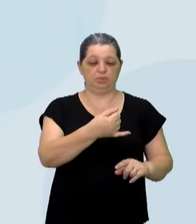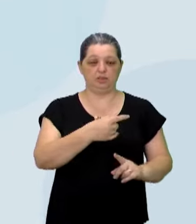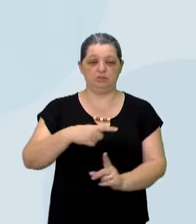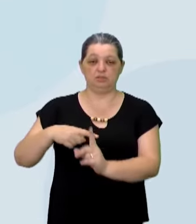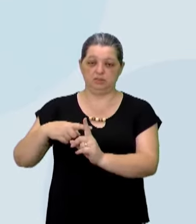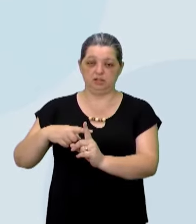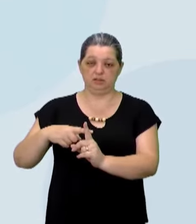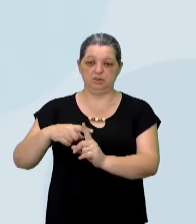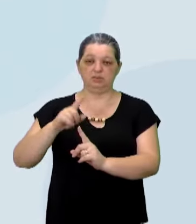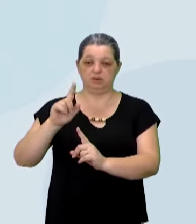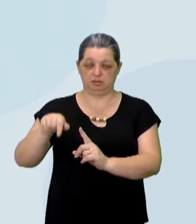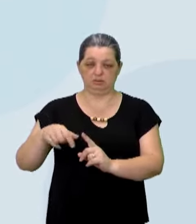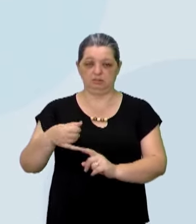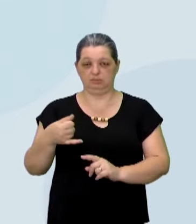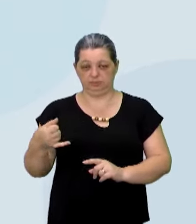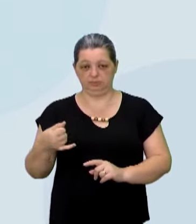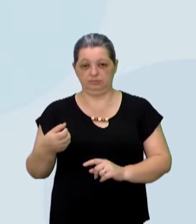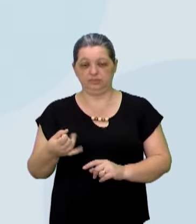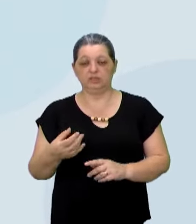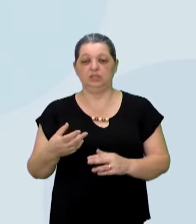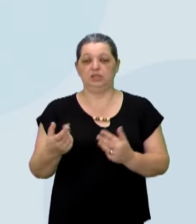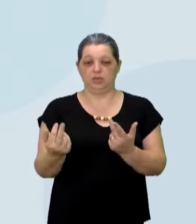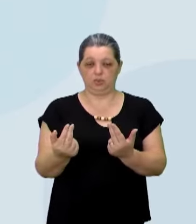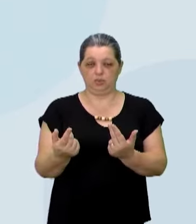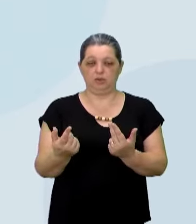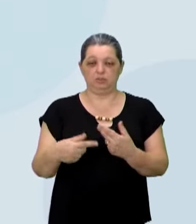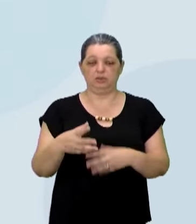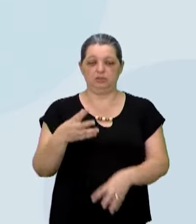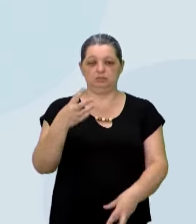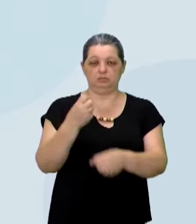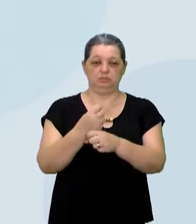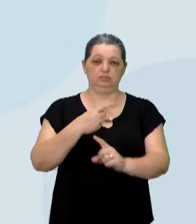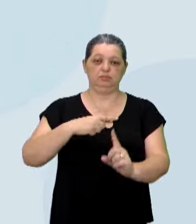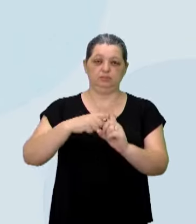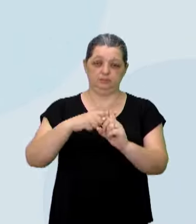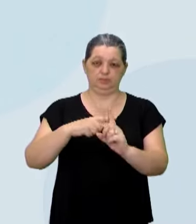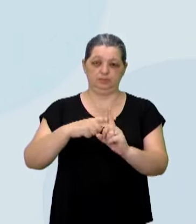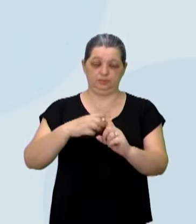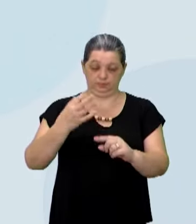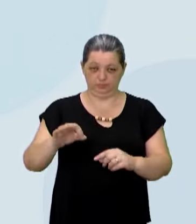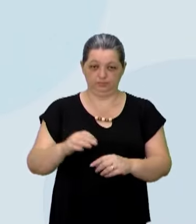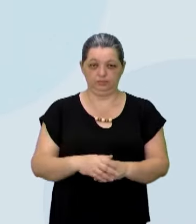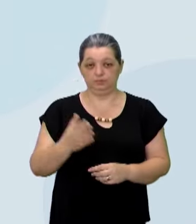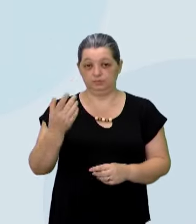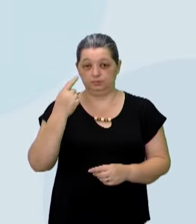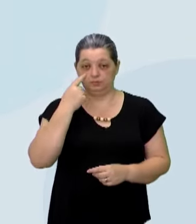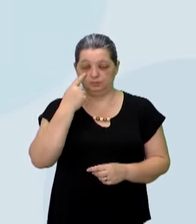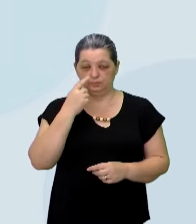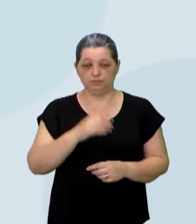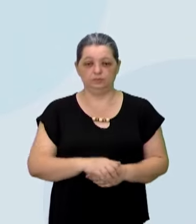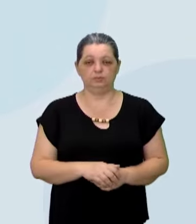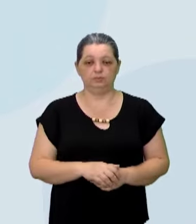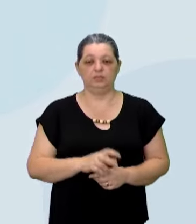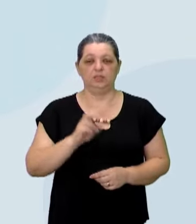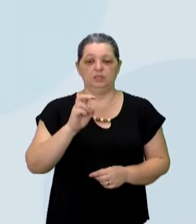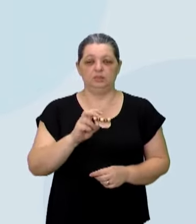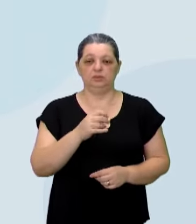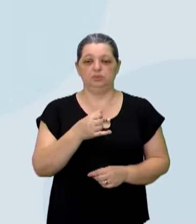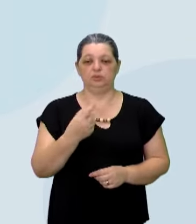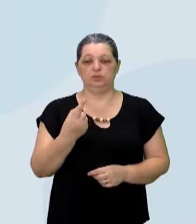faço a subtração. Se os sinais fossem iguais, eu ia fazer uma adição, tá certo? Então vamos lá. 5 menos 1 é